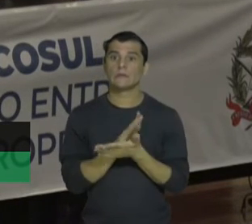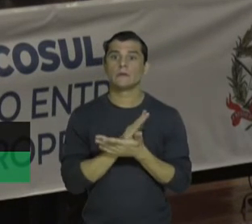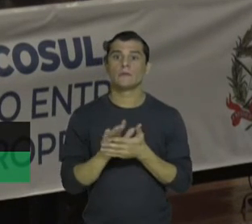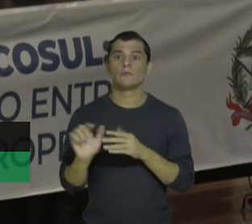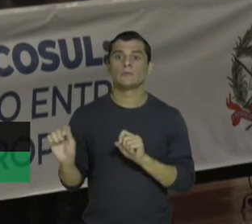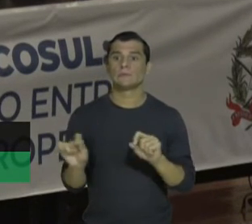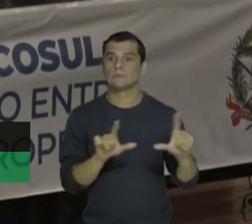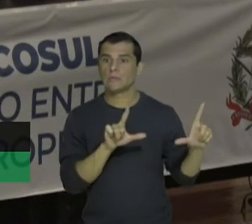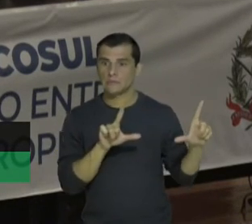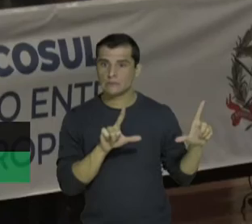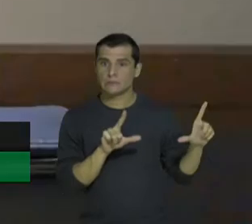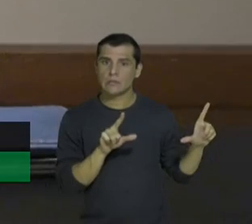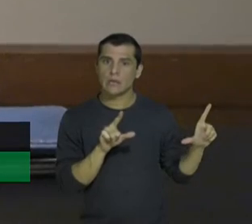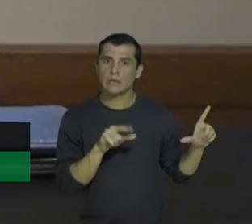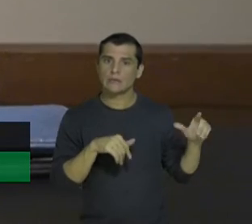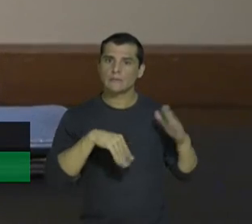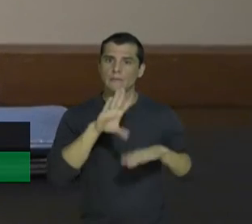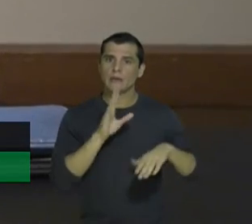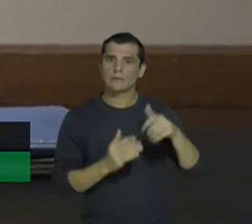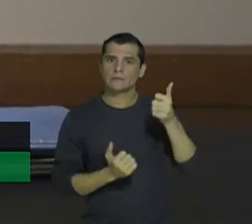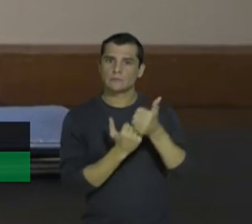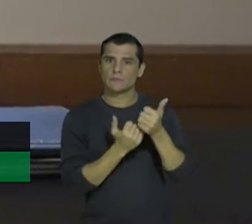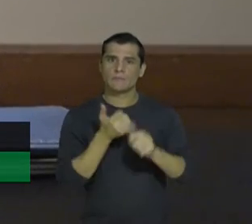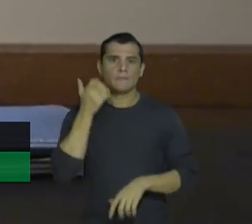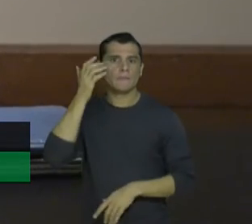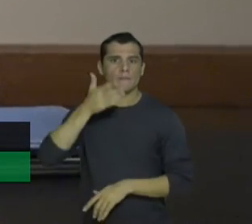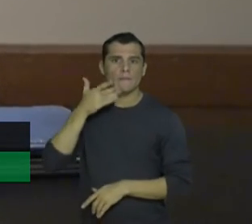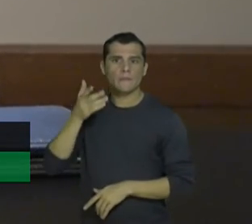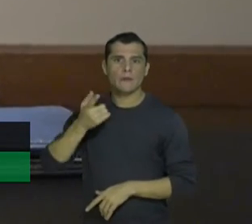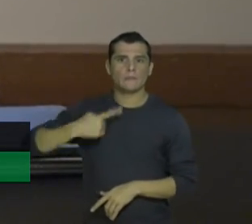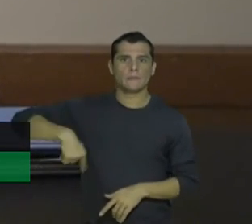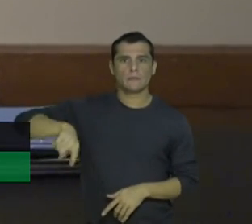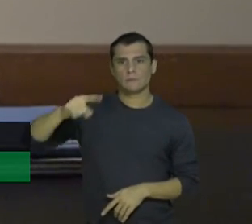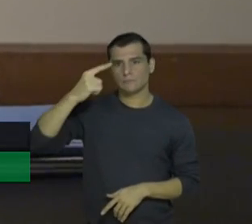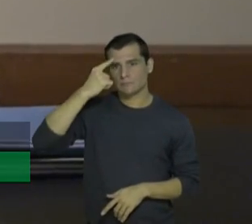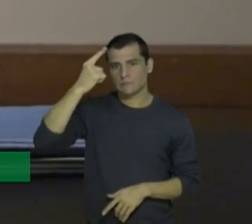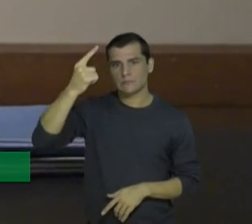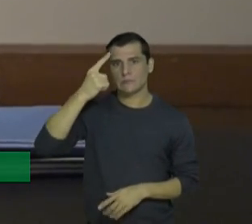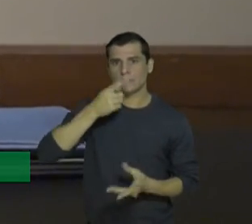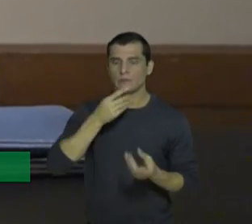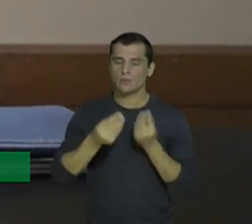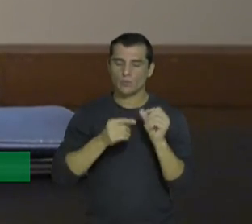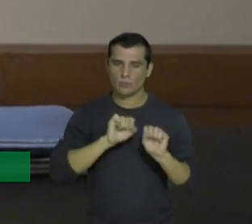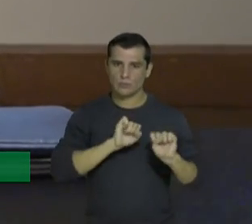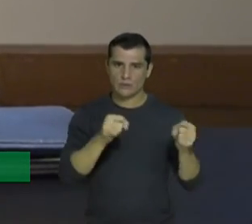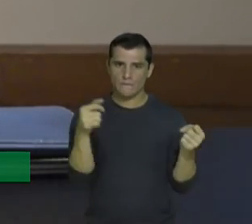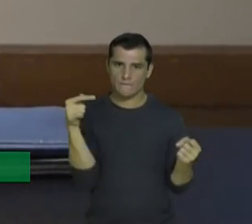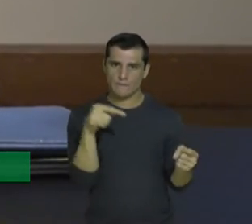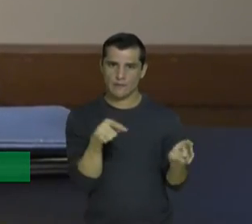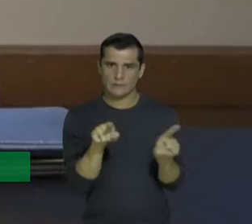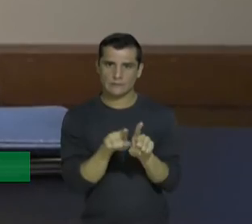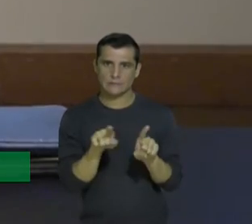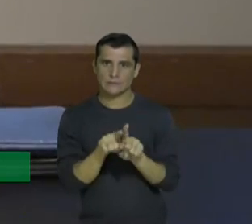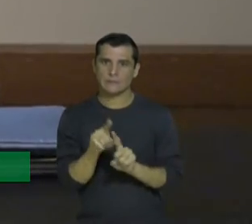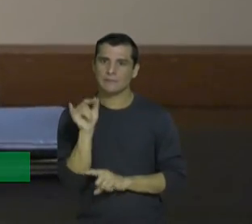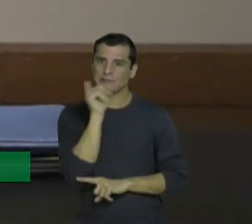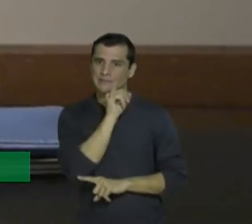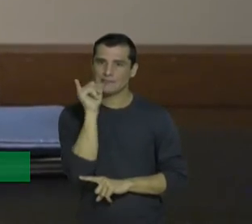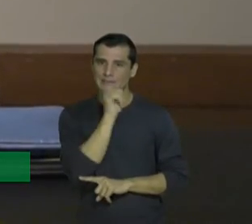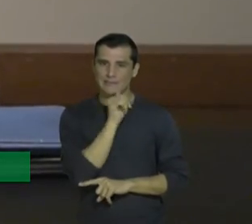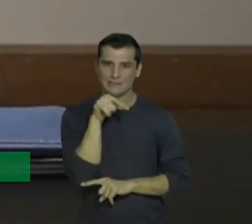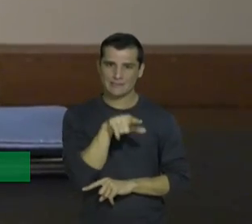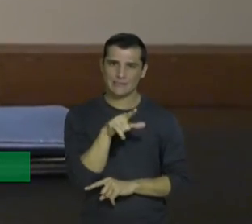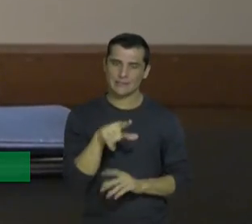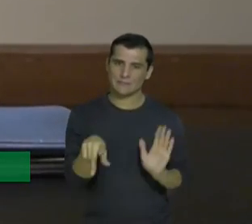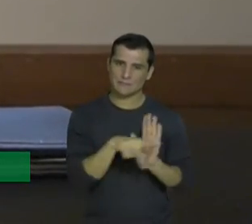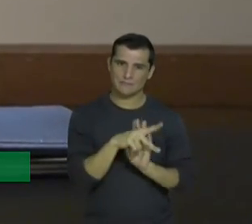eh amparar um pouco a as ideias que a gente defenda né E também como bom italiano eu vou pedir